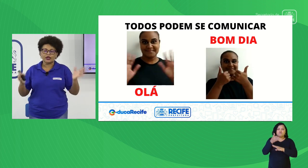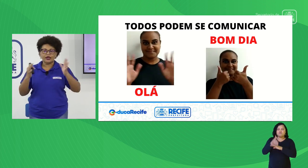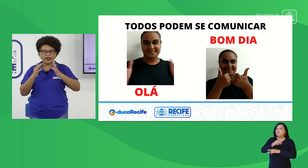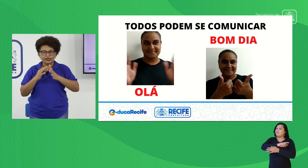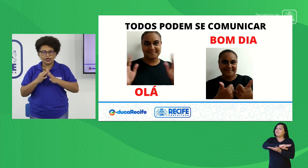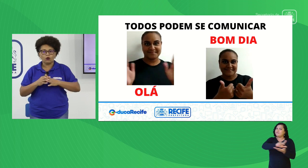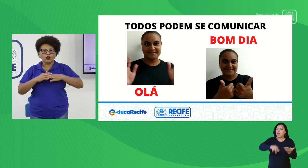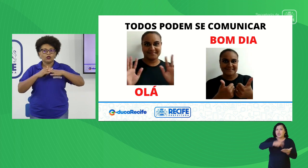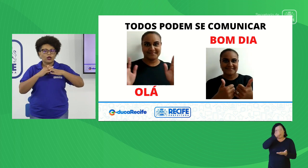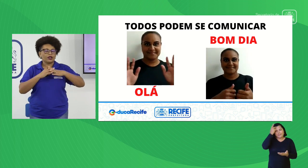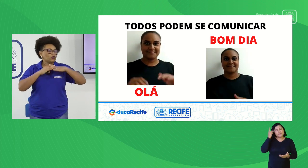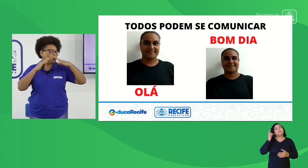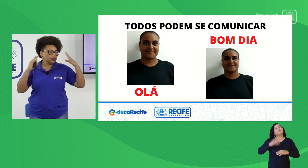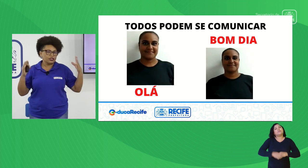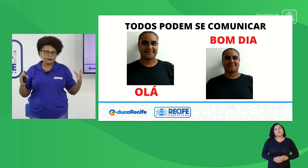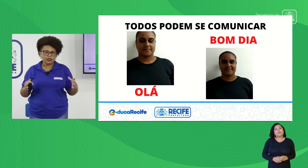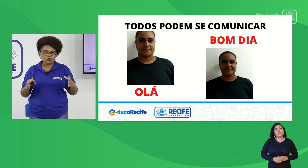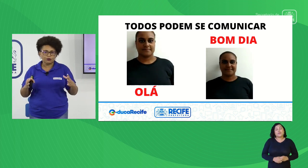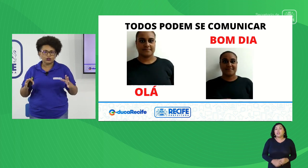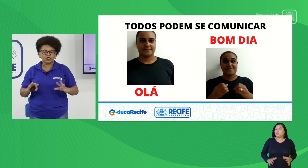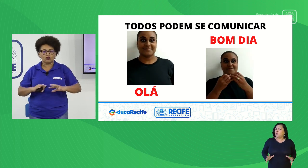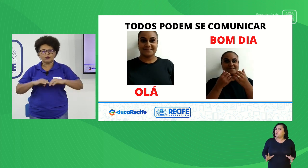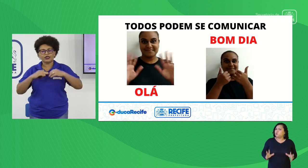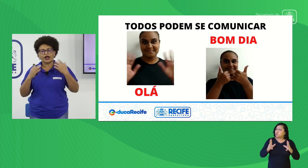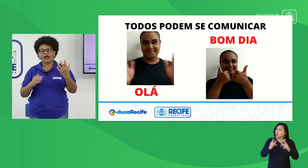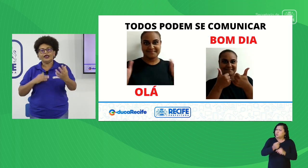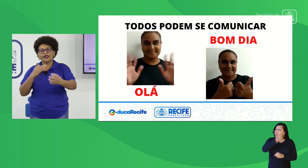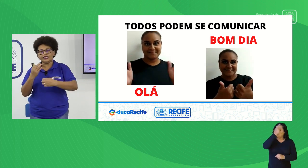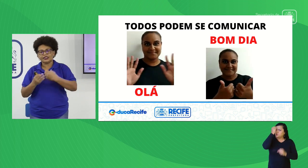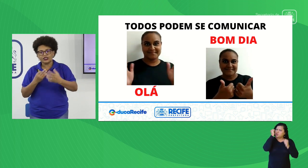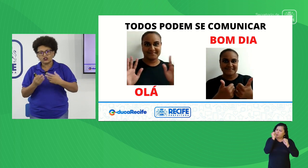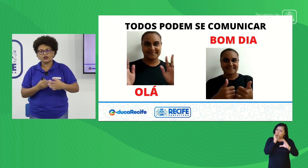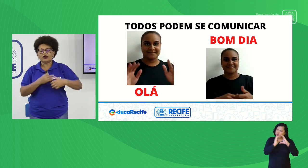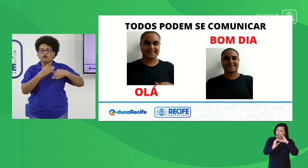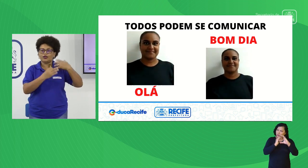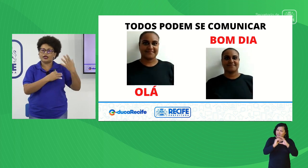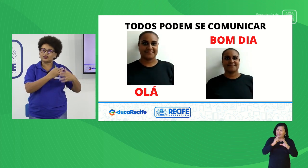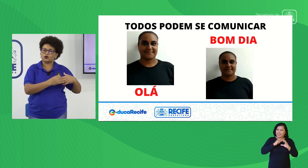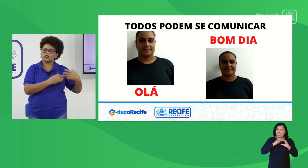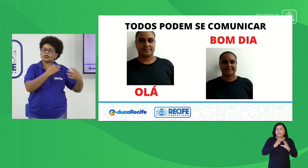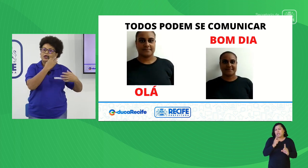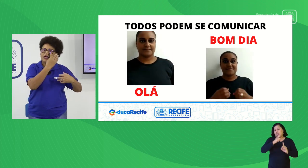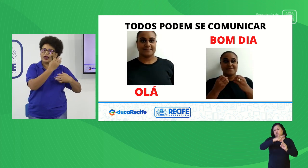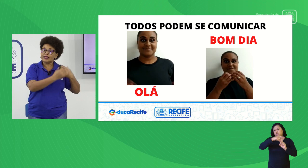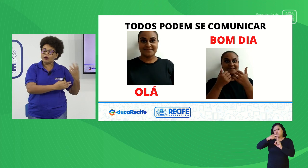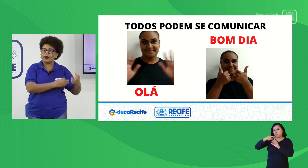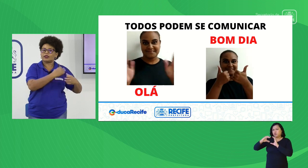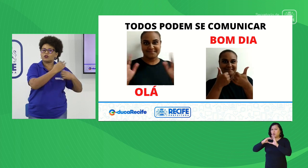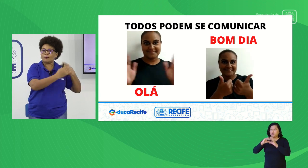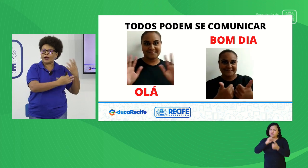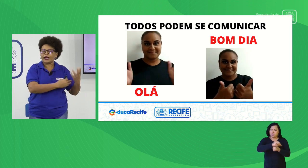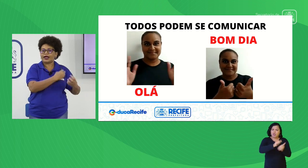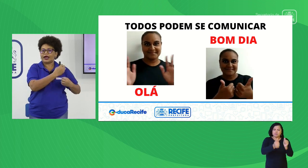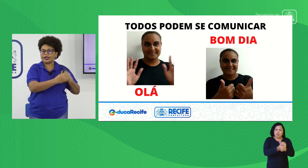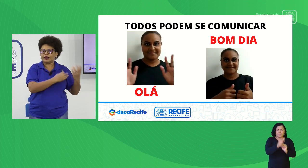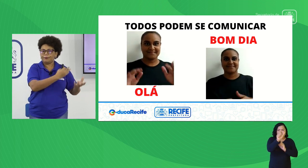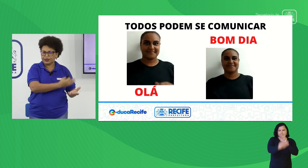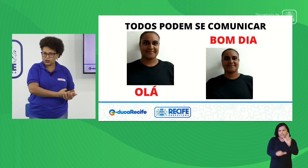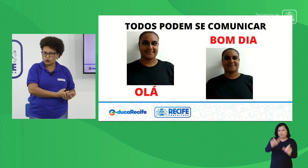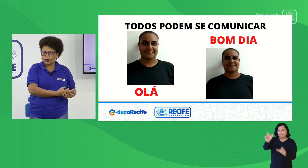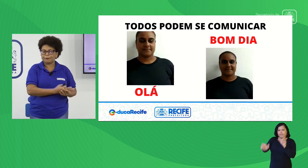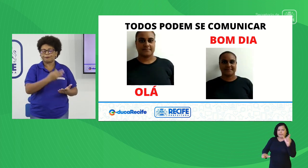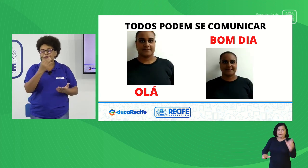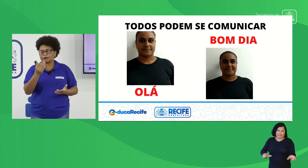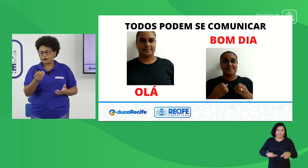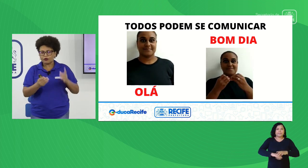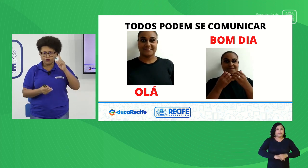pessoas. Então, todas as pessoas podem se comunicar e existem comunicações adequadas para cada